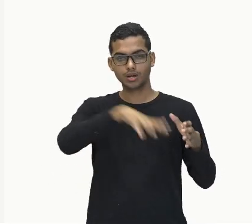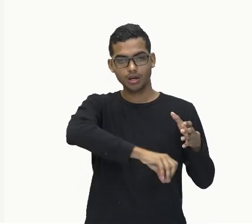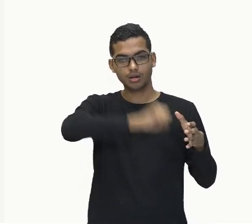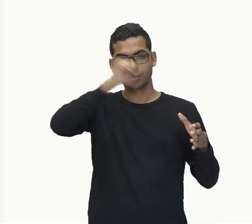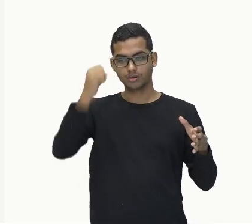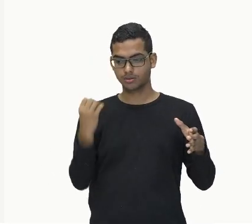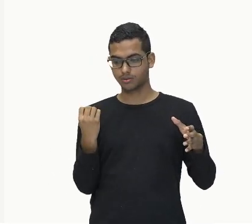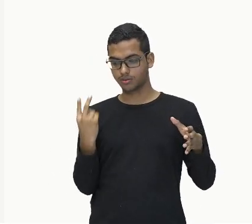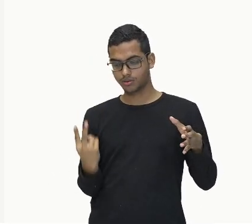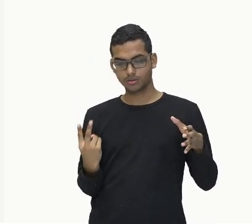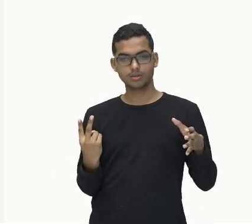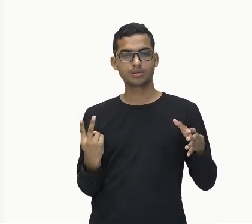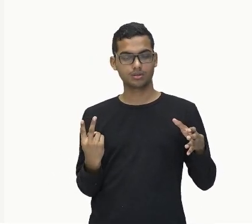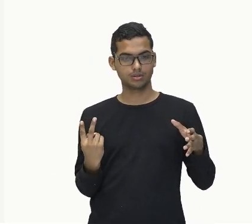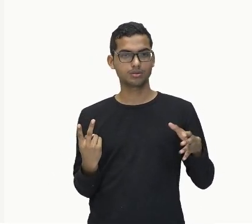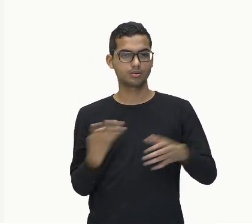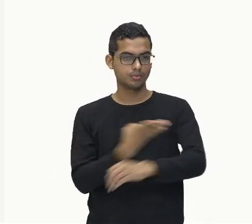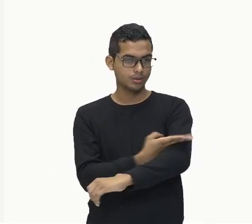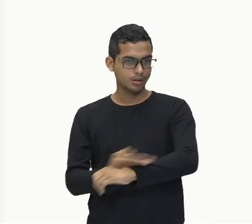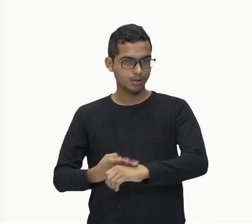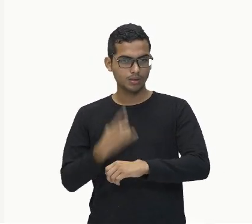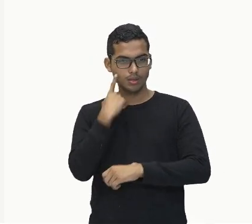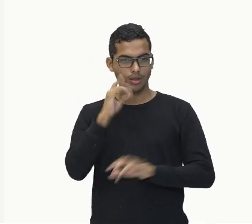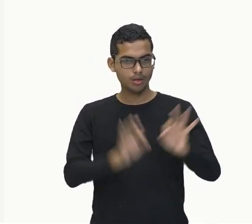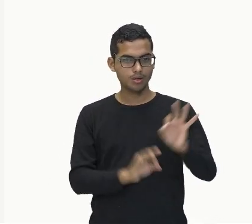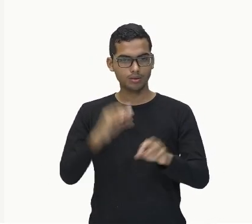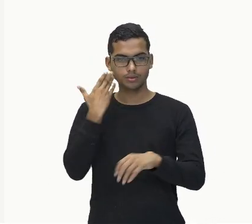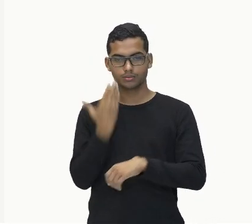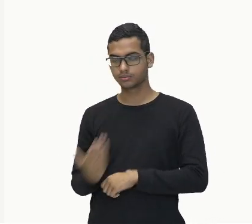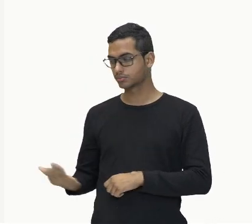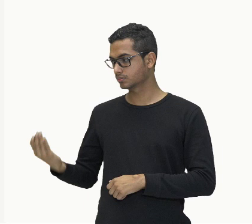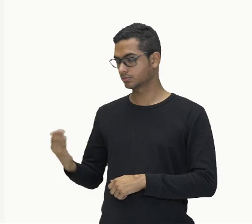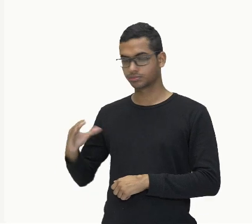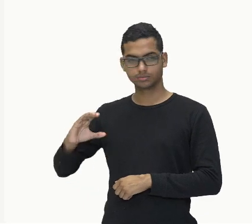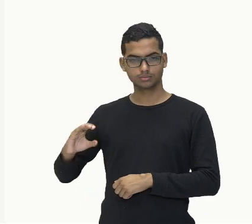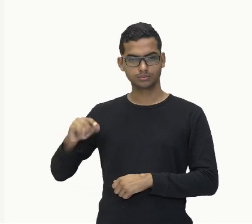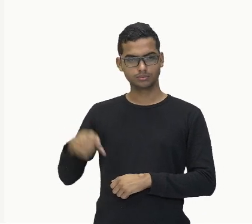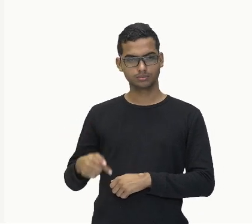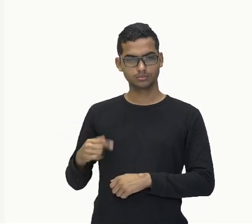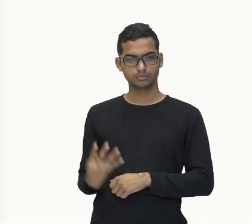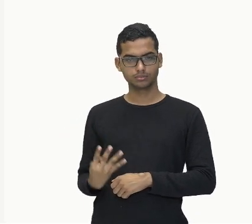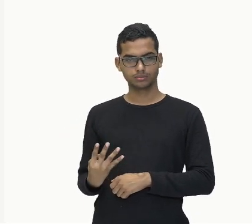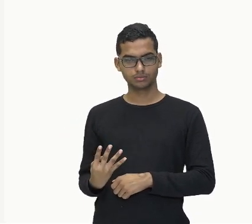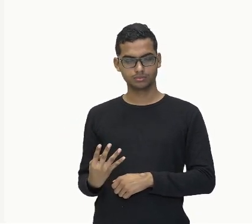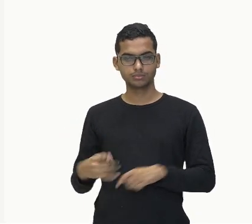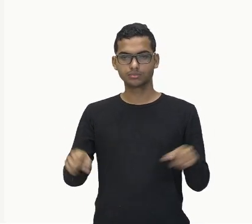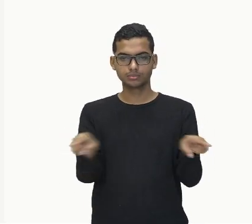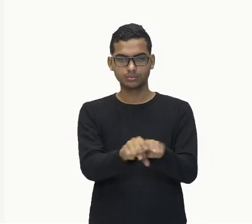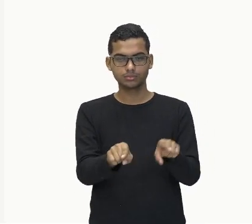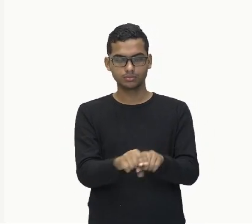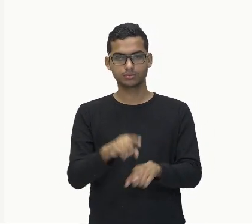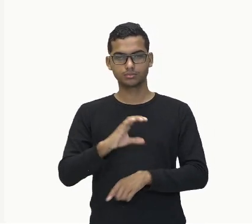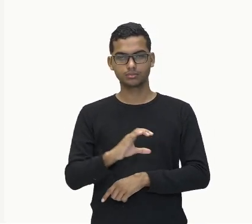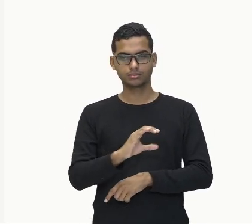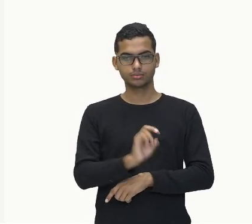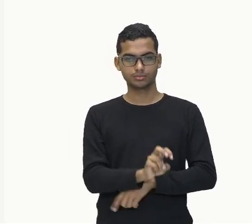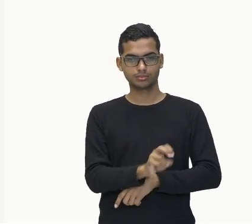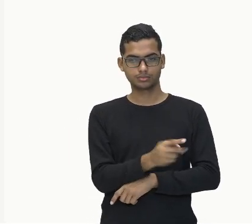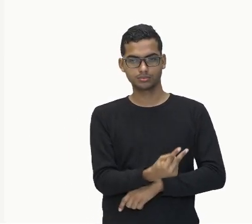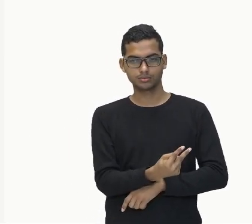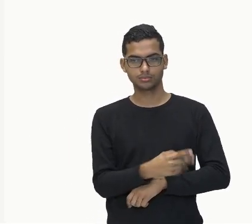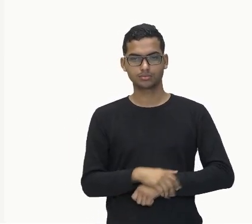elementos tomados 2 a 2 para tirar as bolas brancas, já que nós temos 5 brancas no total e precisamos retirar